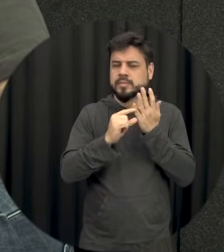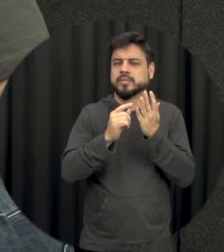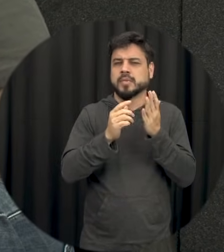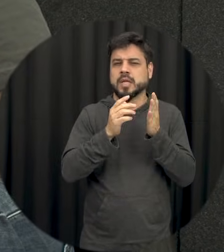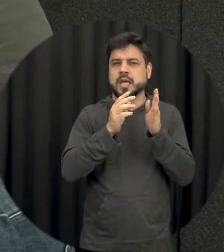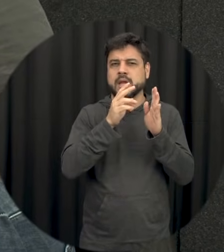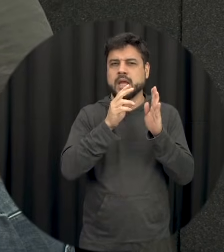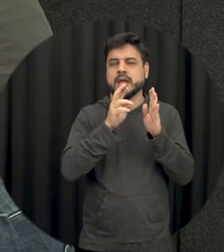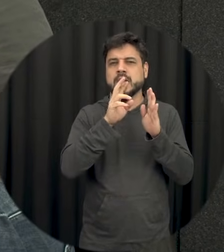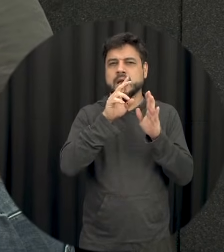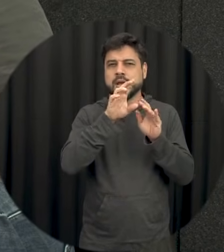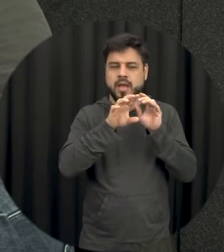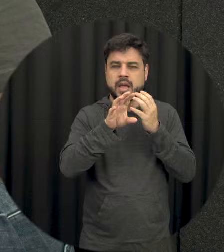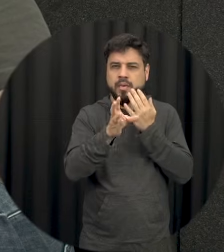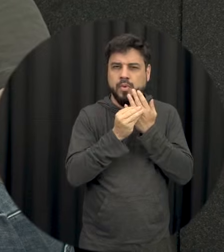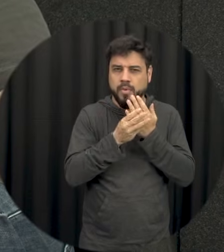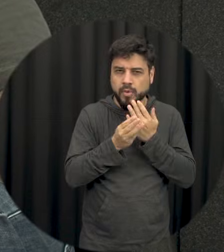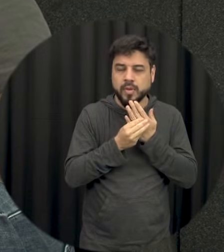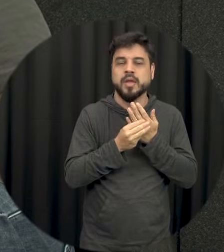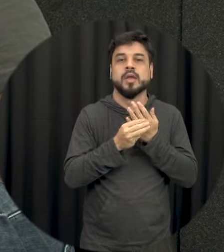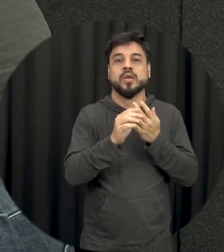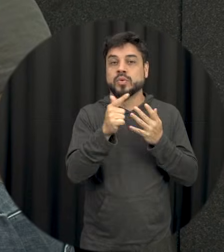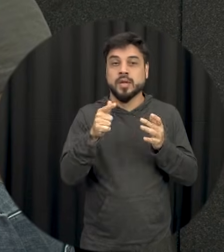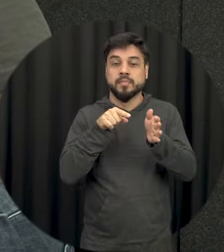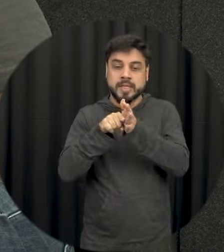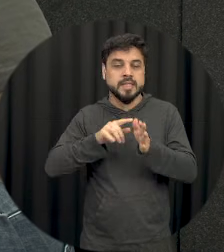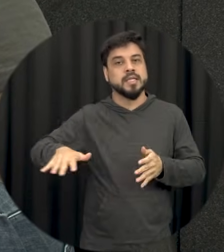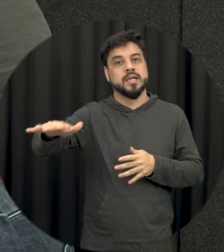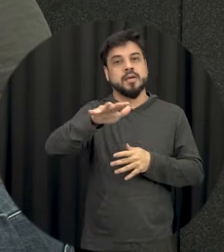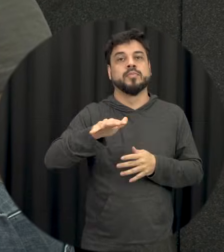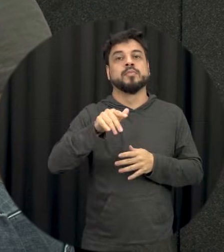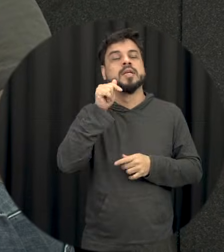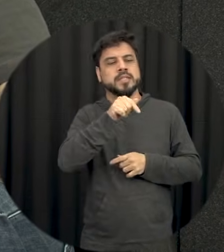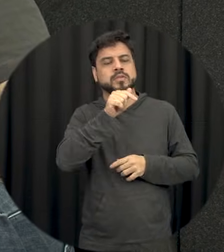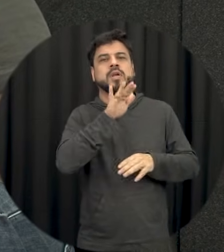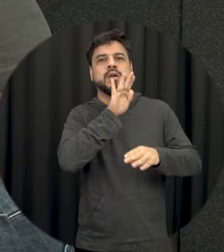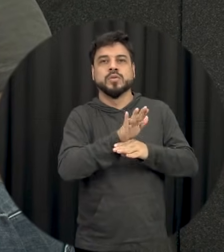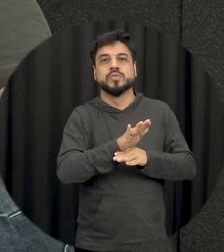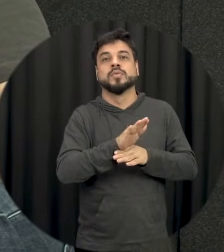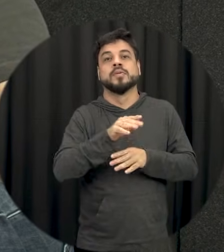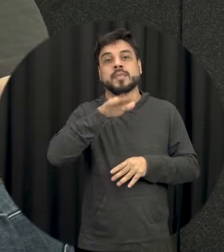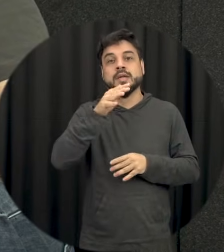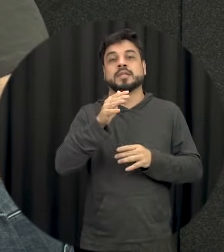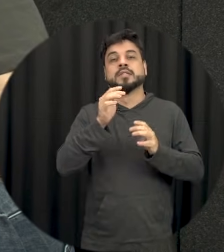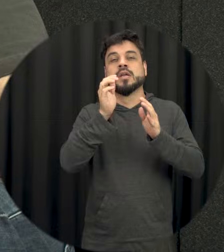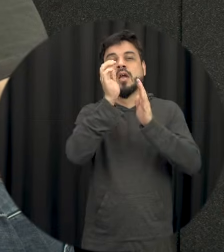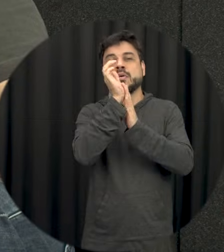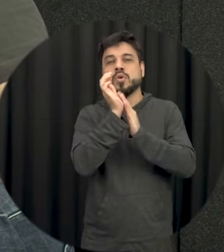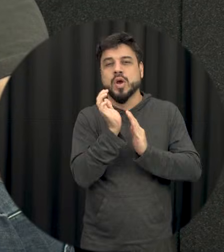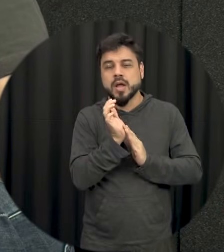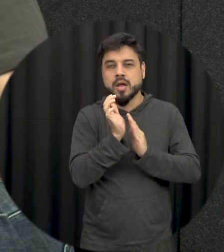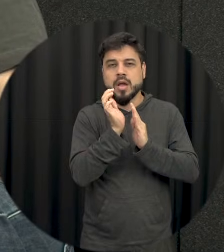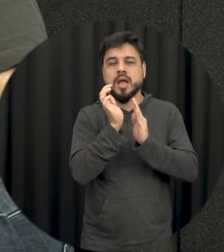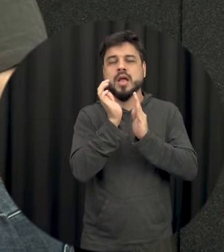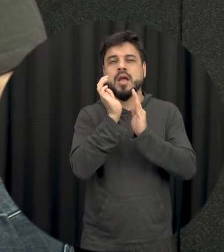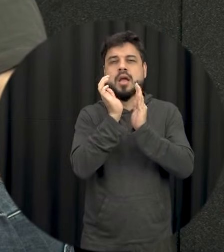praticamente não tem pesquisa de campo, ajudam muito na orientação, né, como diz burocraticamente o CNPq, na formação de recursos humanos. A